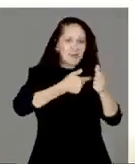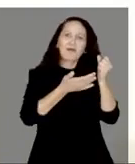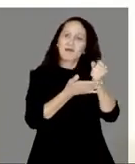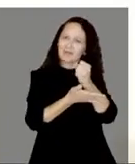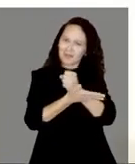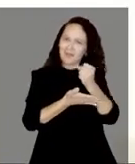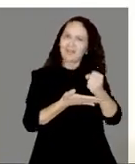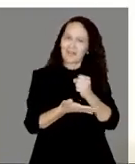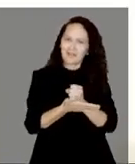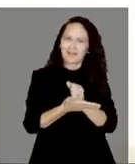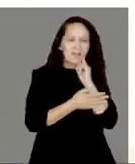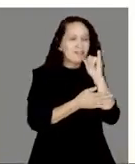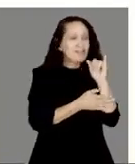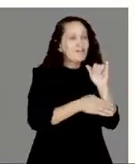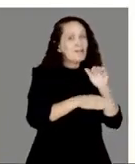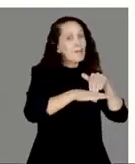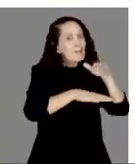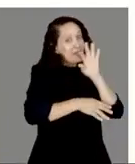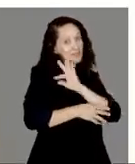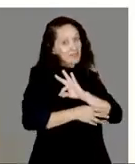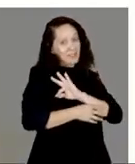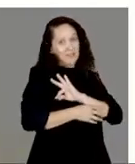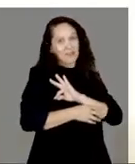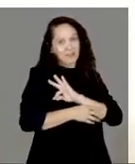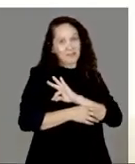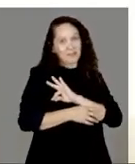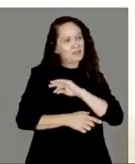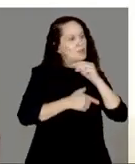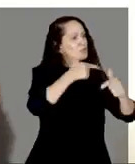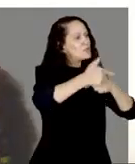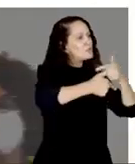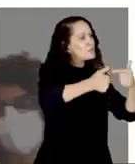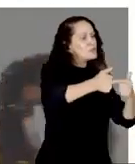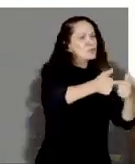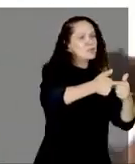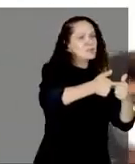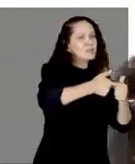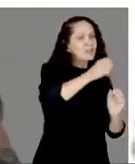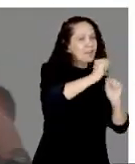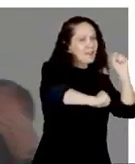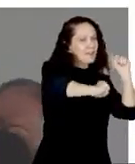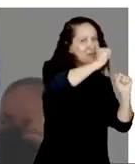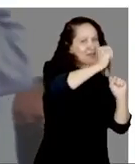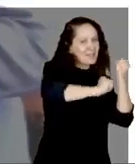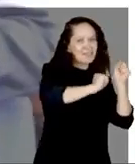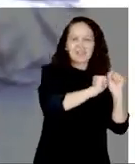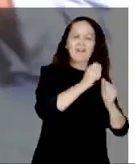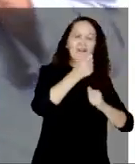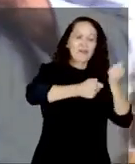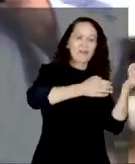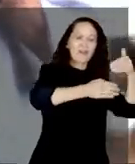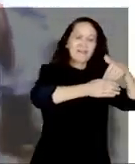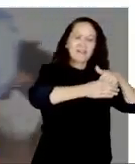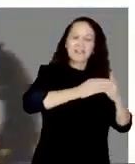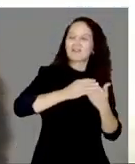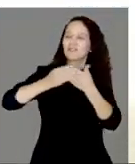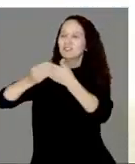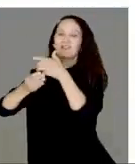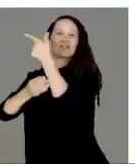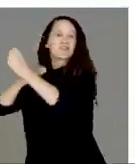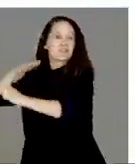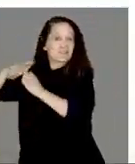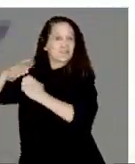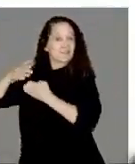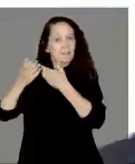autoritário. Por quê? Porque para muita gente humilde, a democracia representa